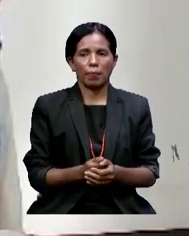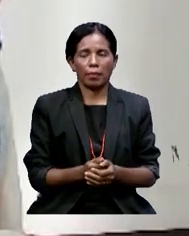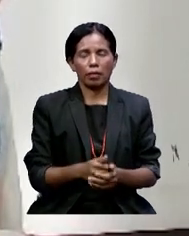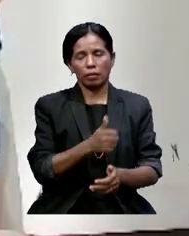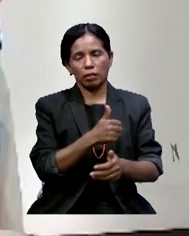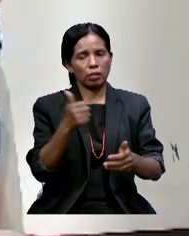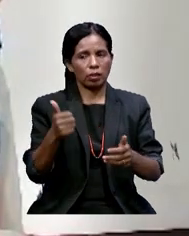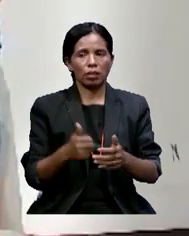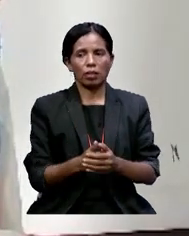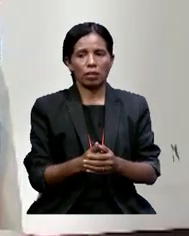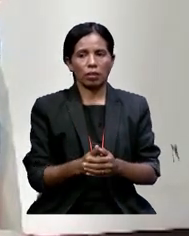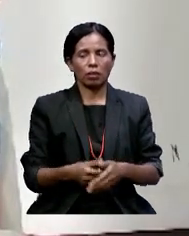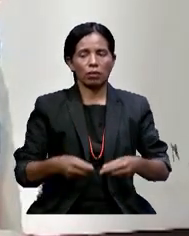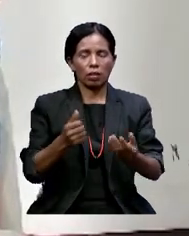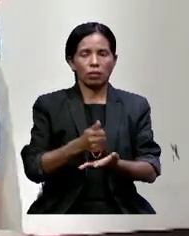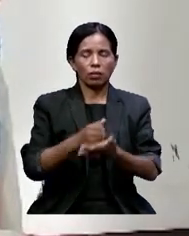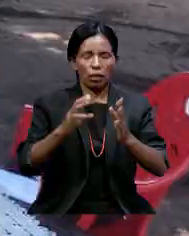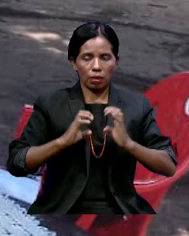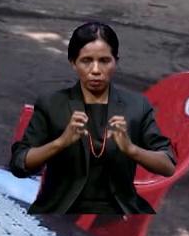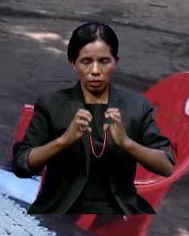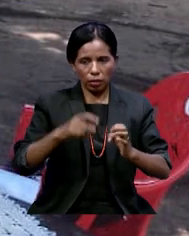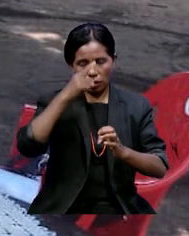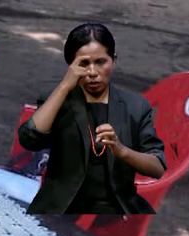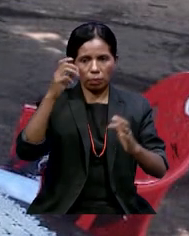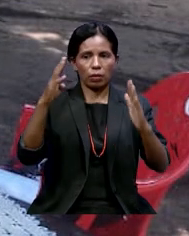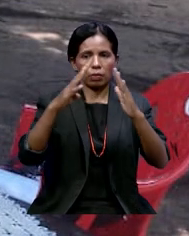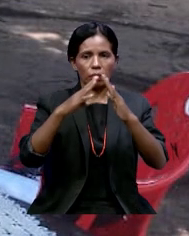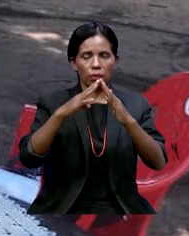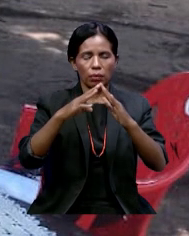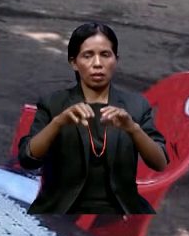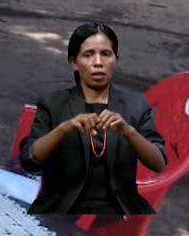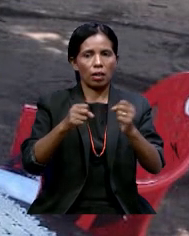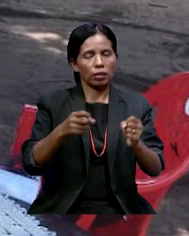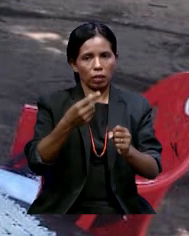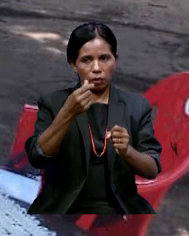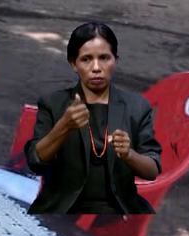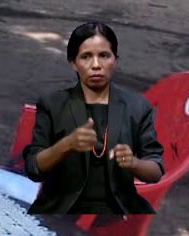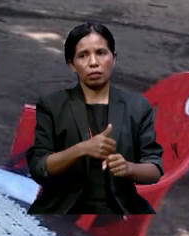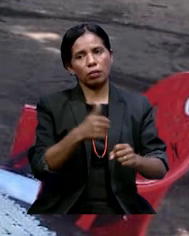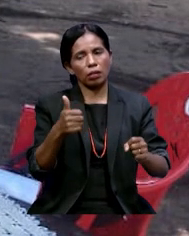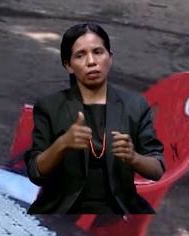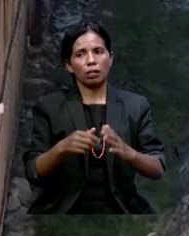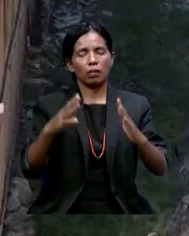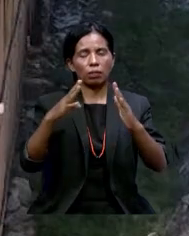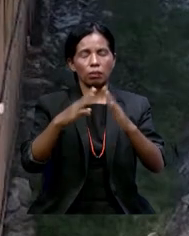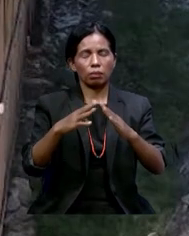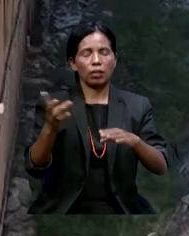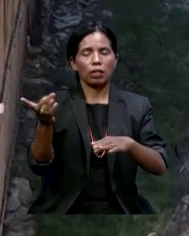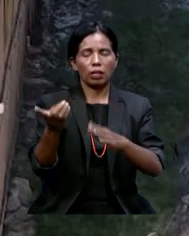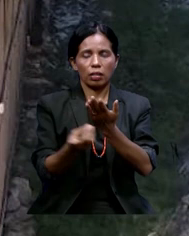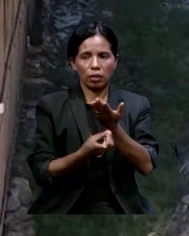resto fore tapu emergencia tamba uma estragos na tom e balung uma dapur balung